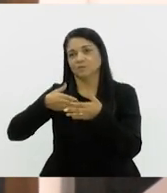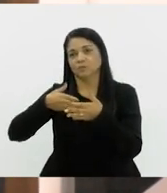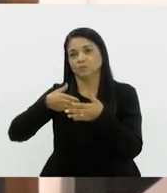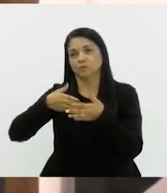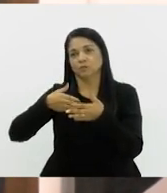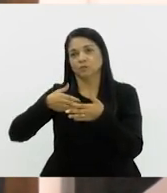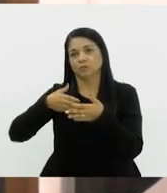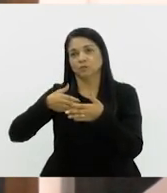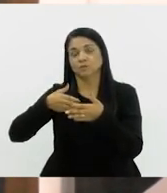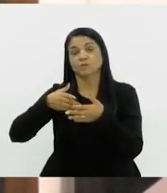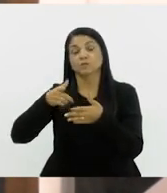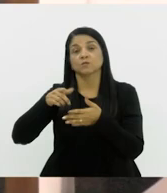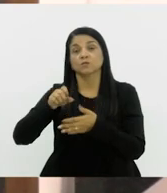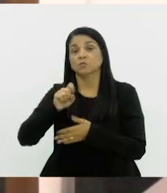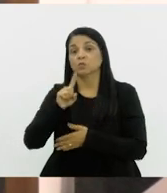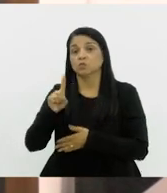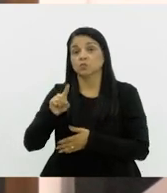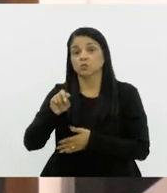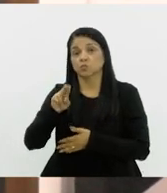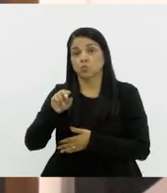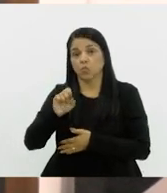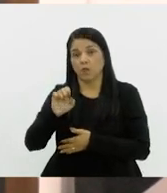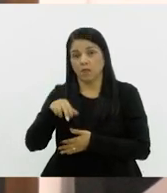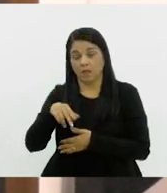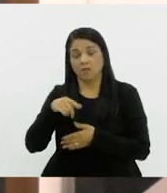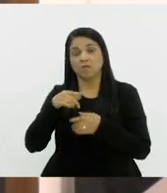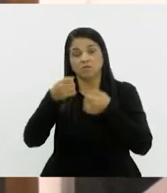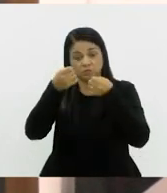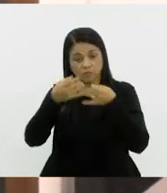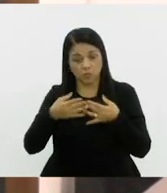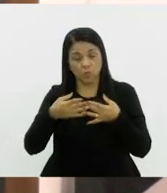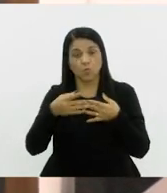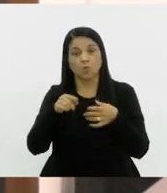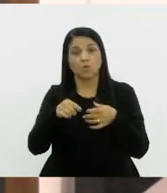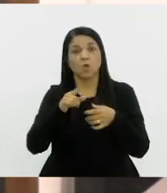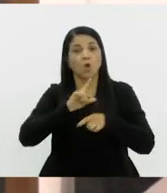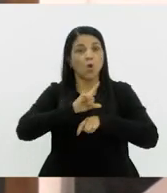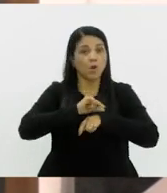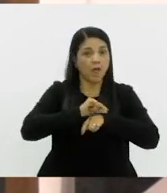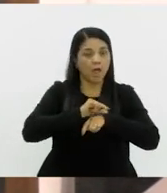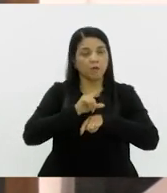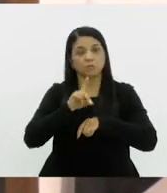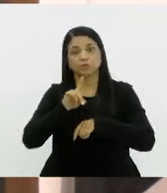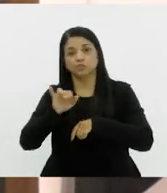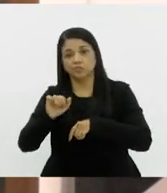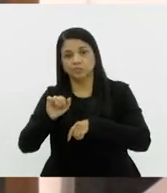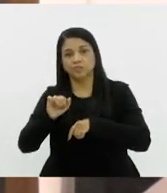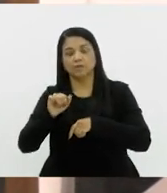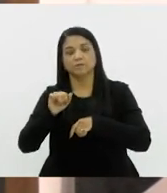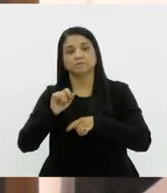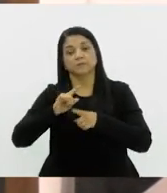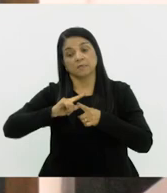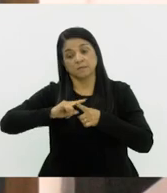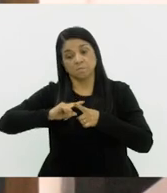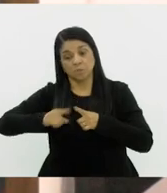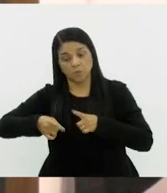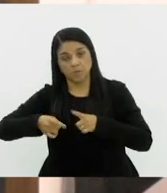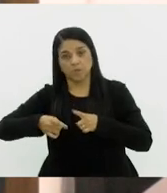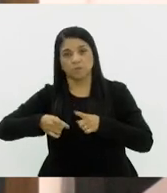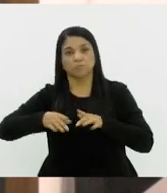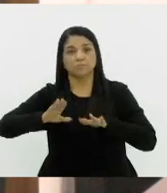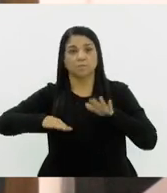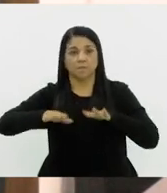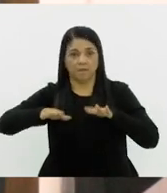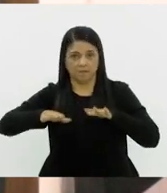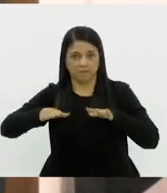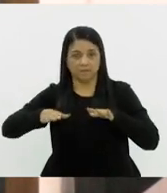O Zuen disse aqui, determinados dias e determinados horários, isso tem que ser proibido. Tem